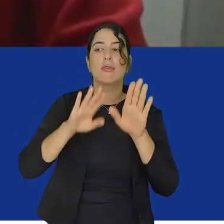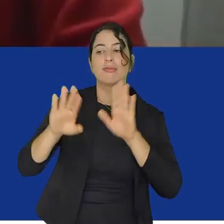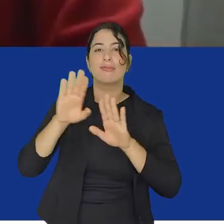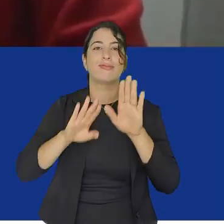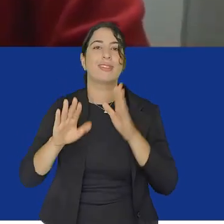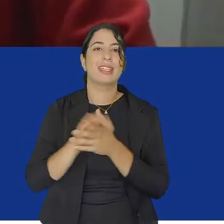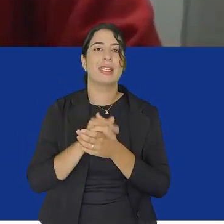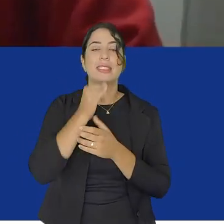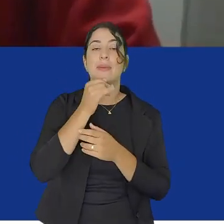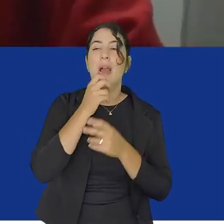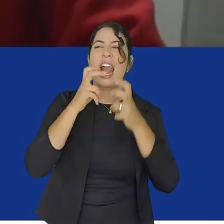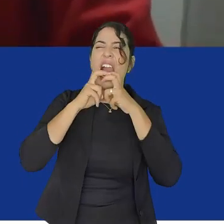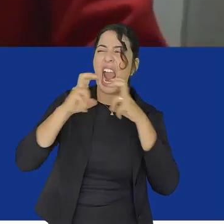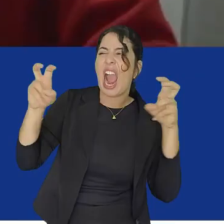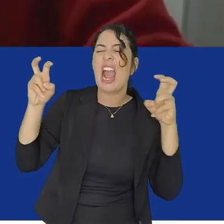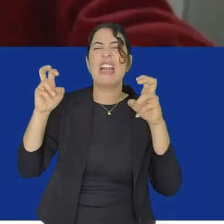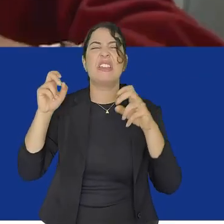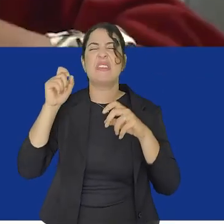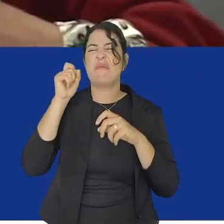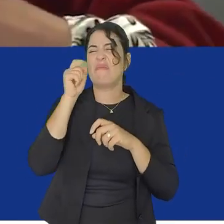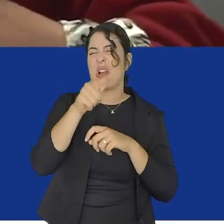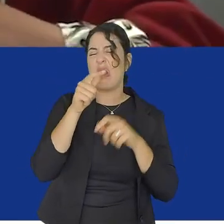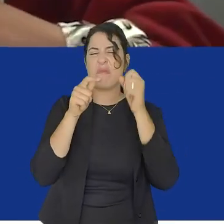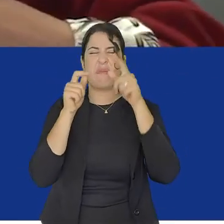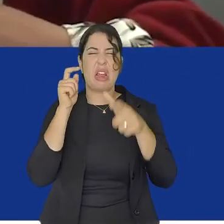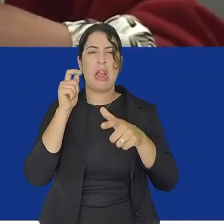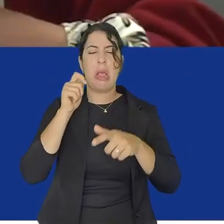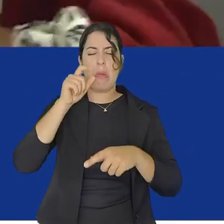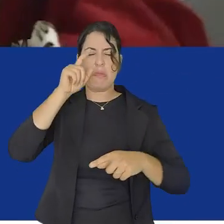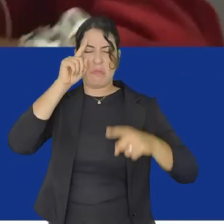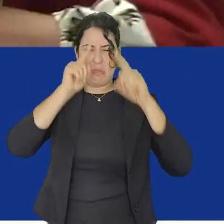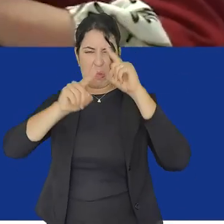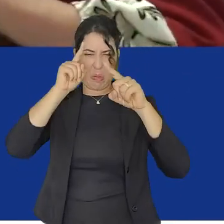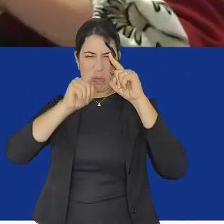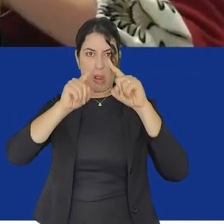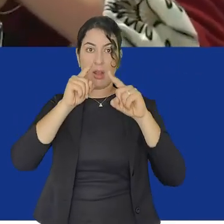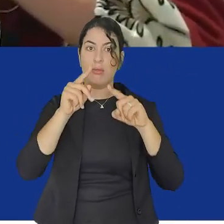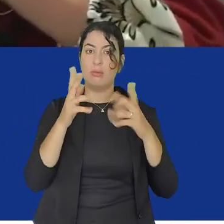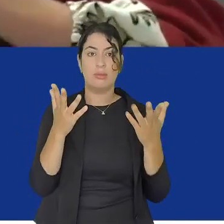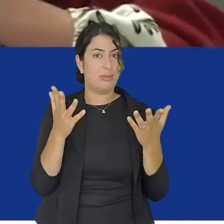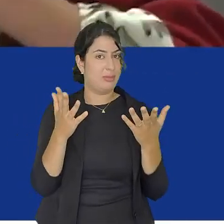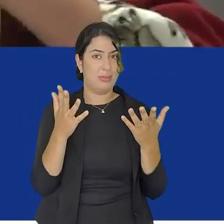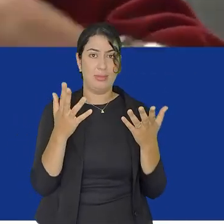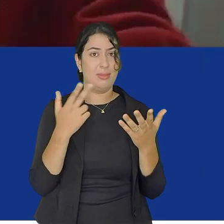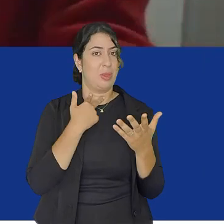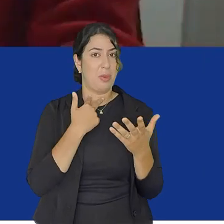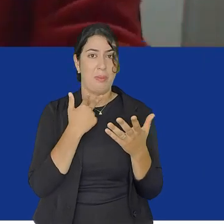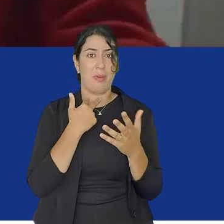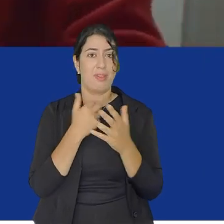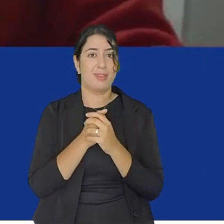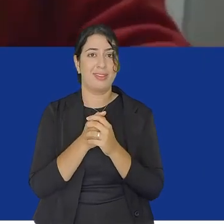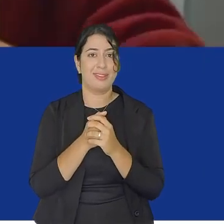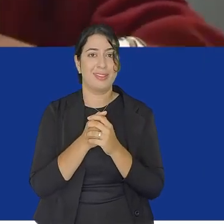tolerado grito, xingamento, autoritarismo. Ah, mas eu sempre trabalhei assim, sempre funcionou,